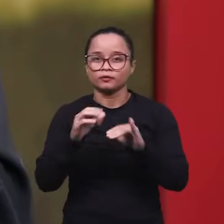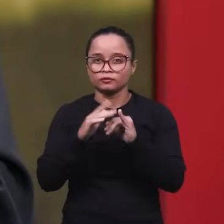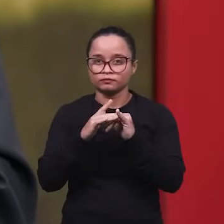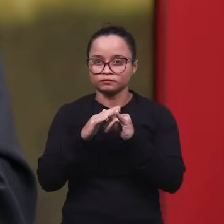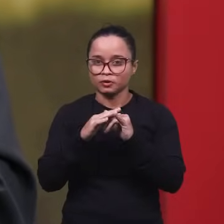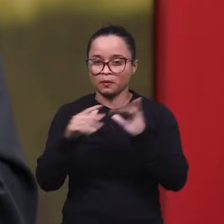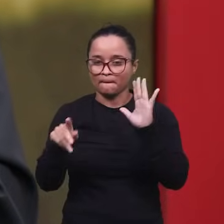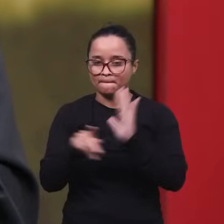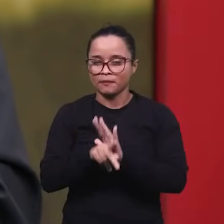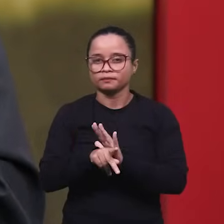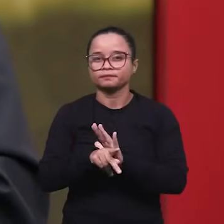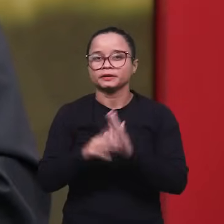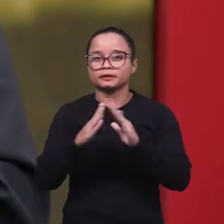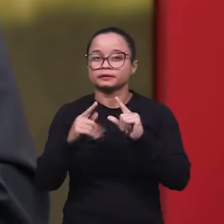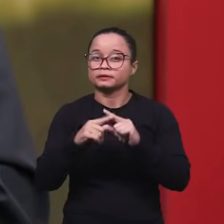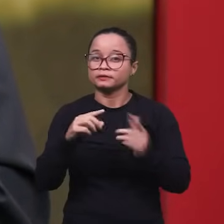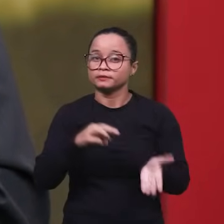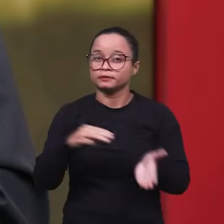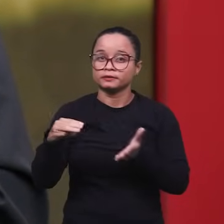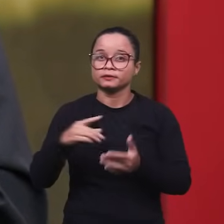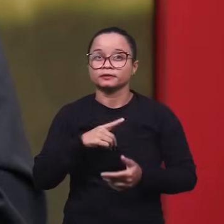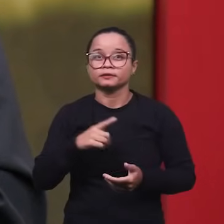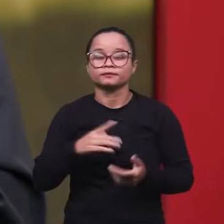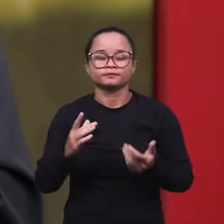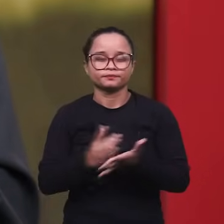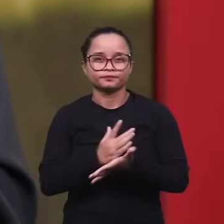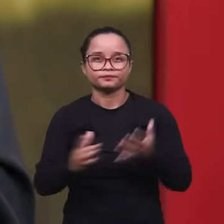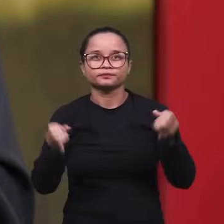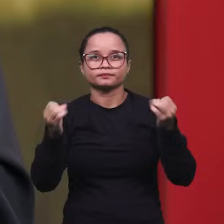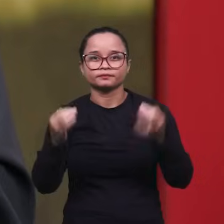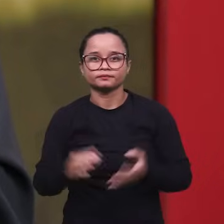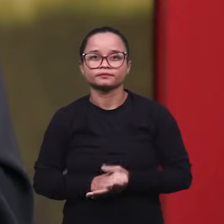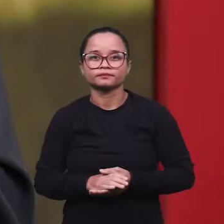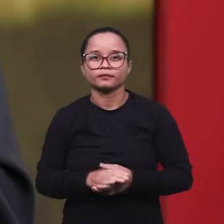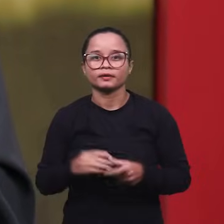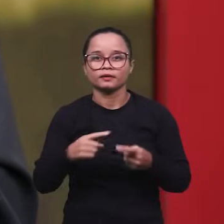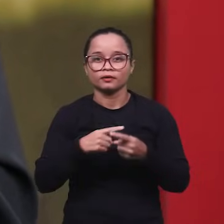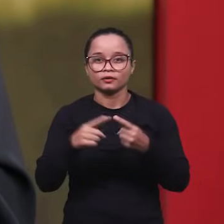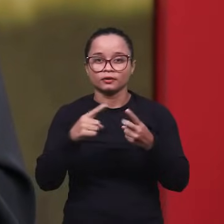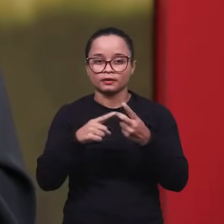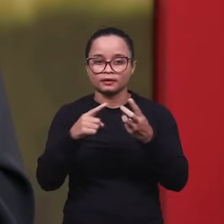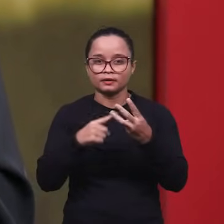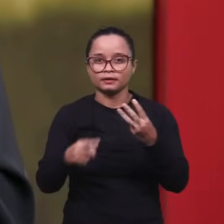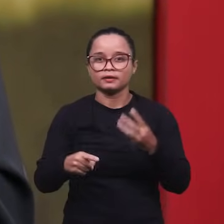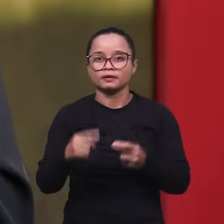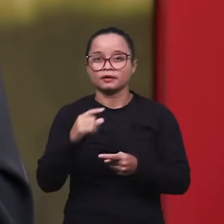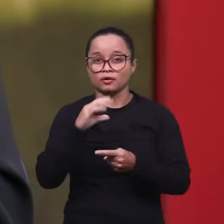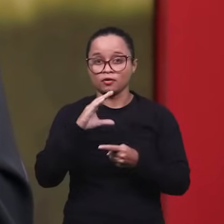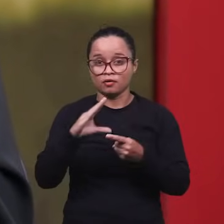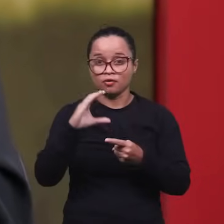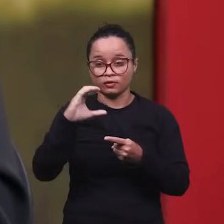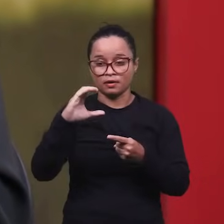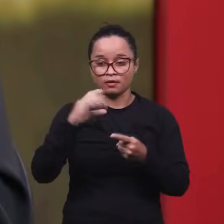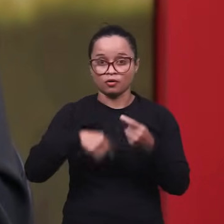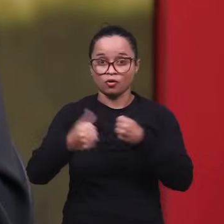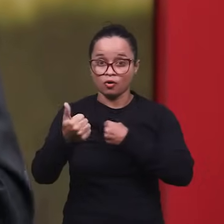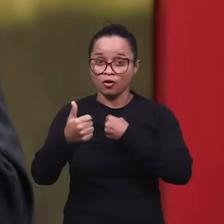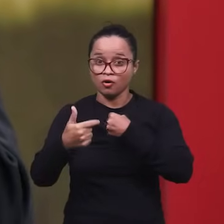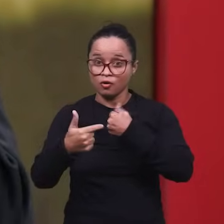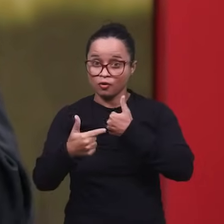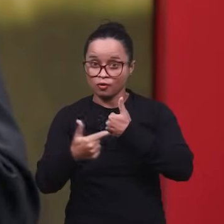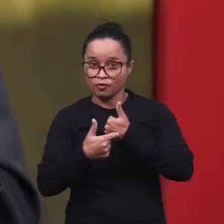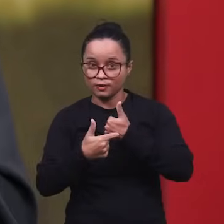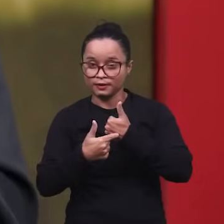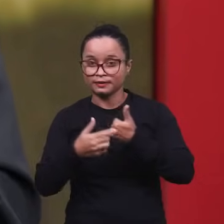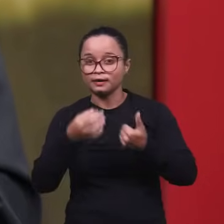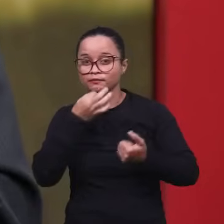Maranata no YouTube. Tem uma expressão que a gente tem utilizado, que é o triplo C. Curta, comente e compartilhe. Então você